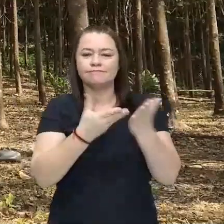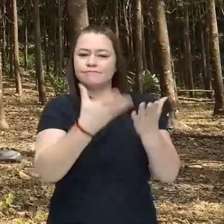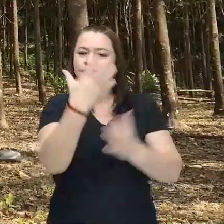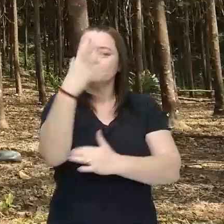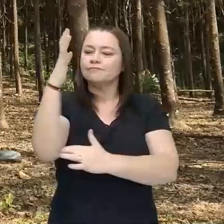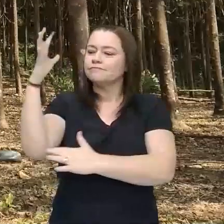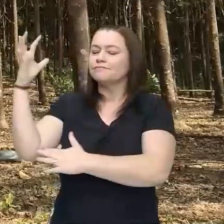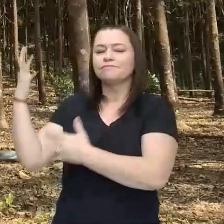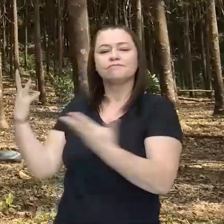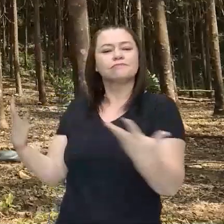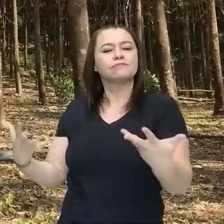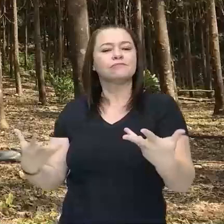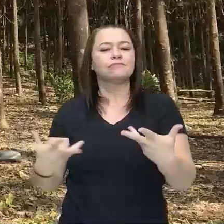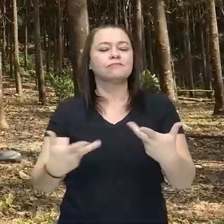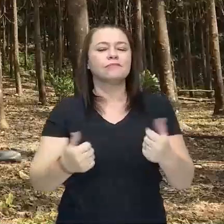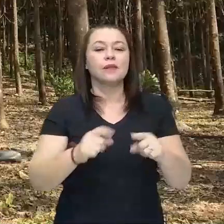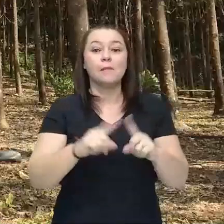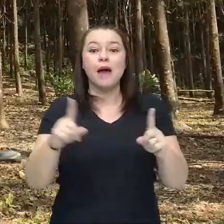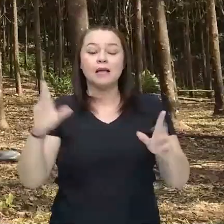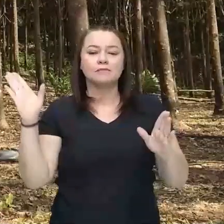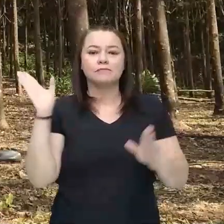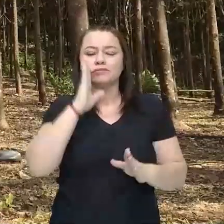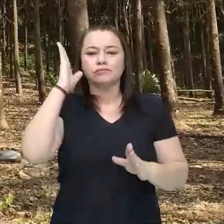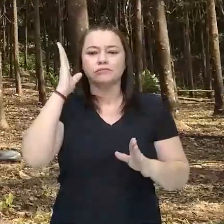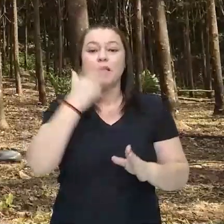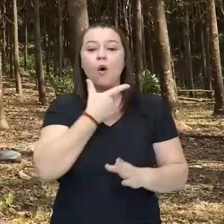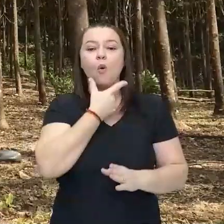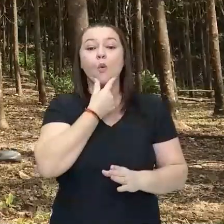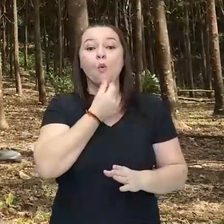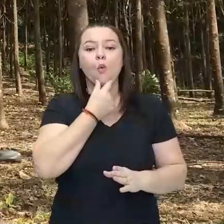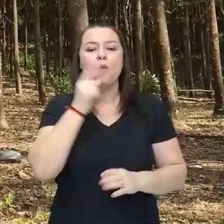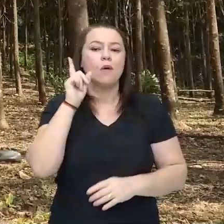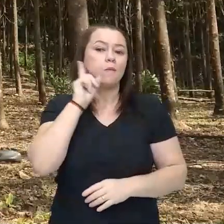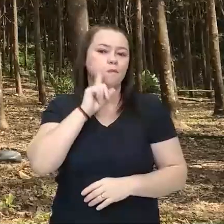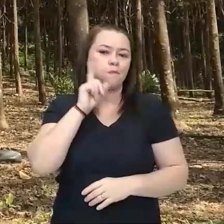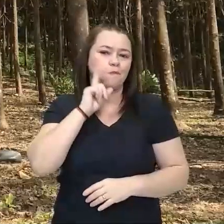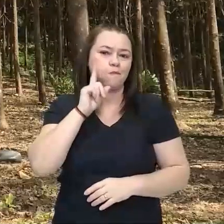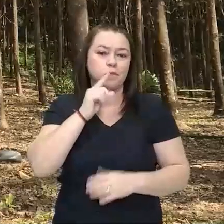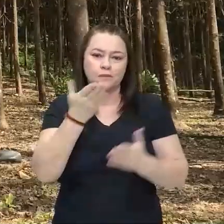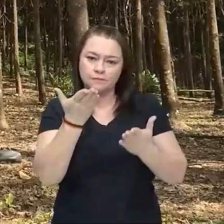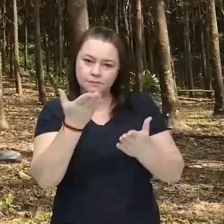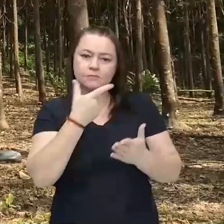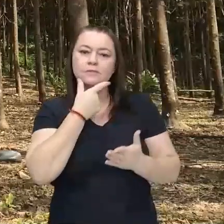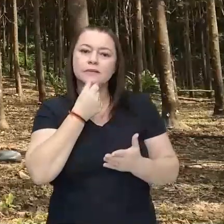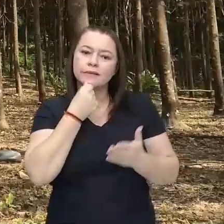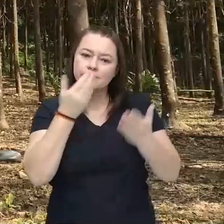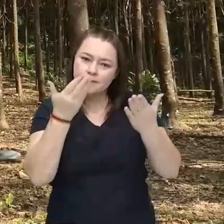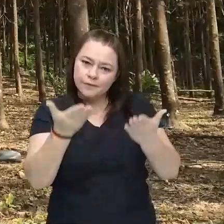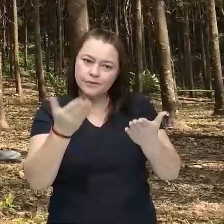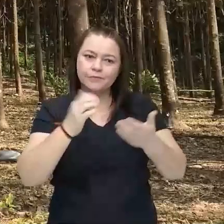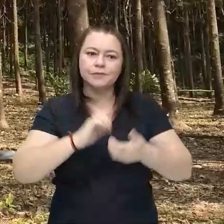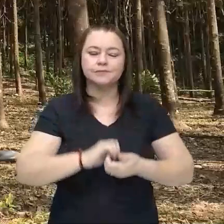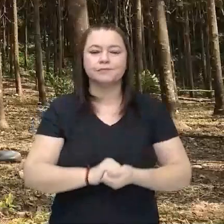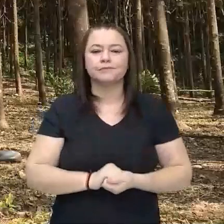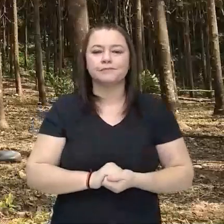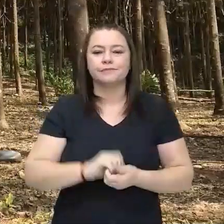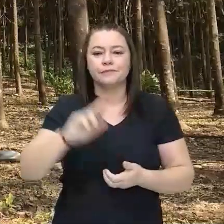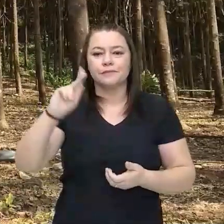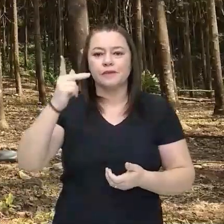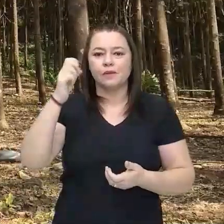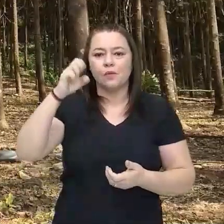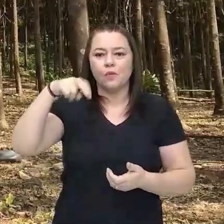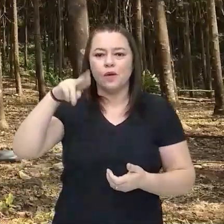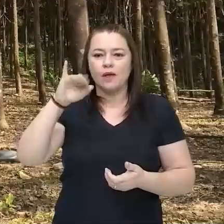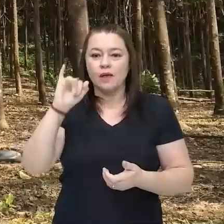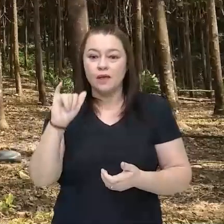maravilhoso. Mas de repente apareceu um homem aqui, um inglês, esse inglês aqui, o Henry Wilkingham.